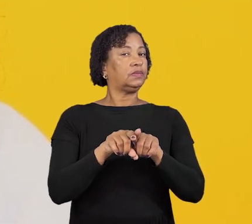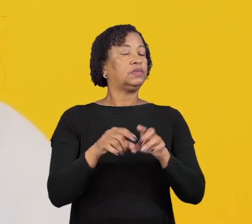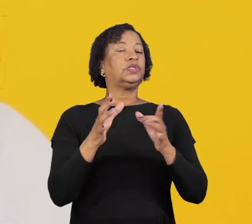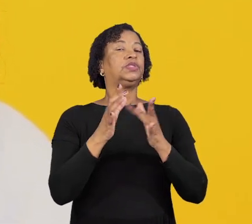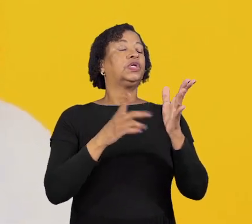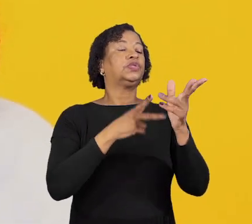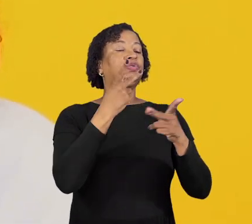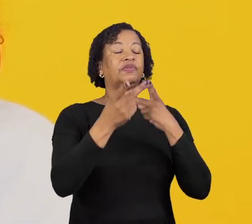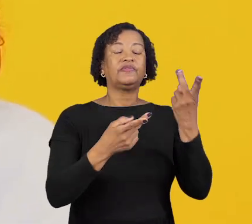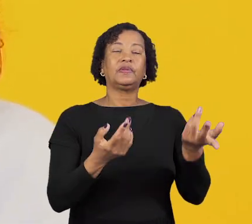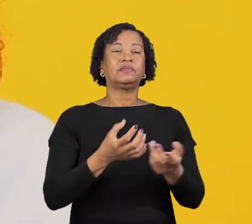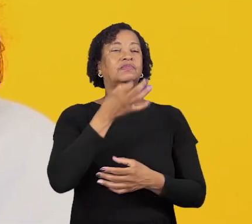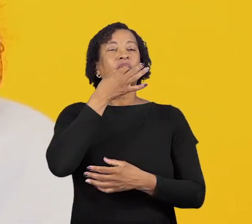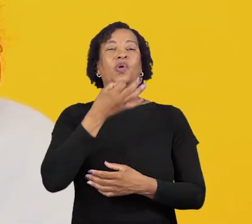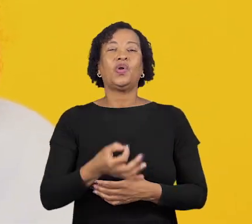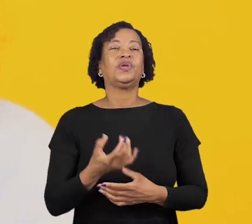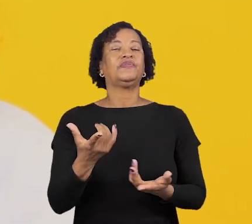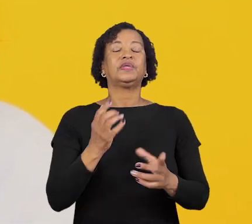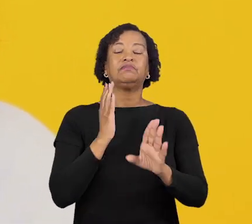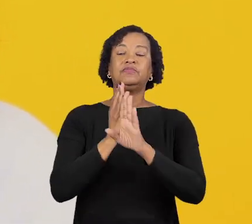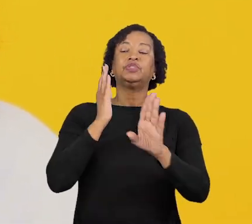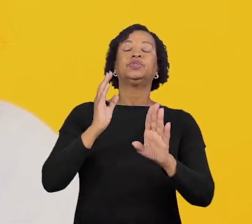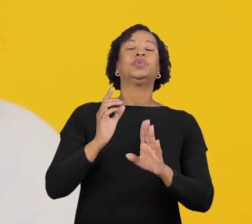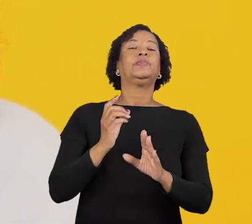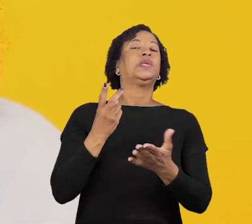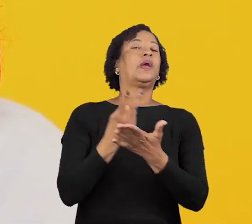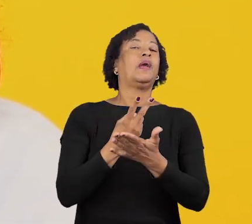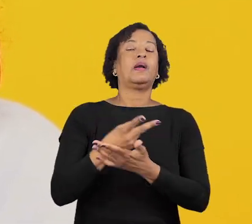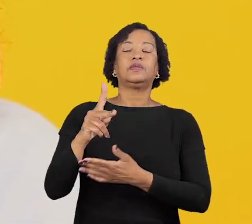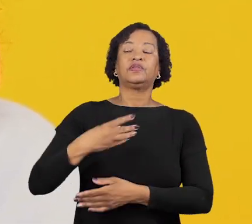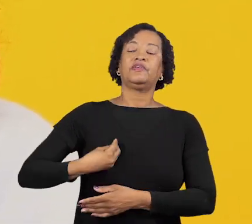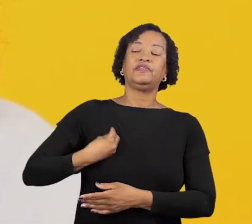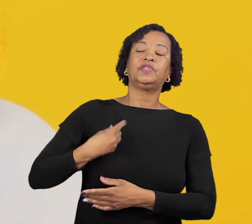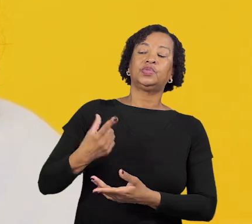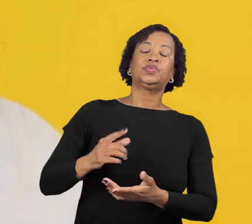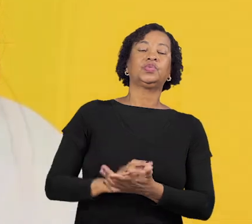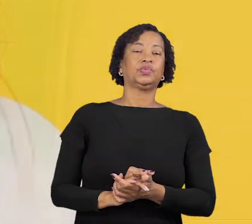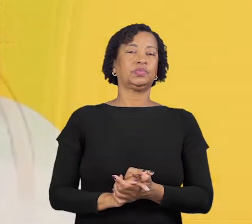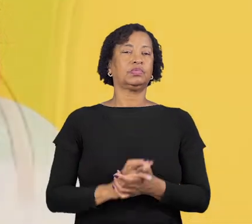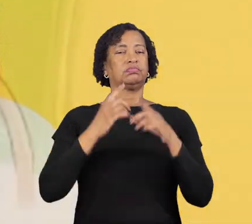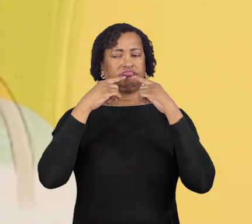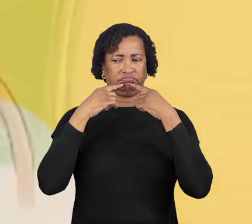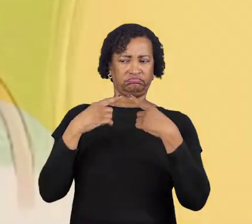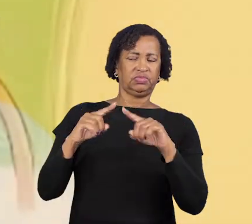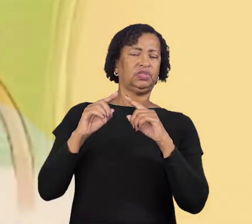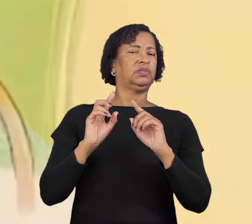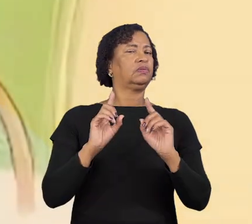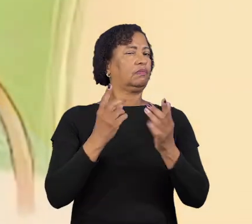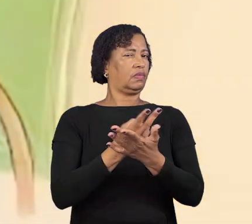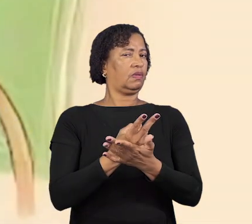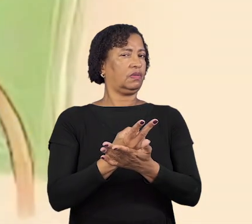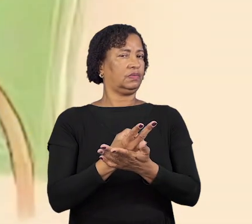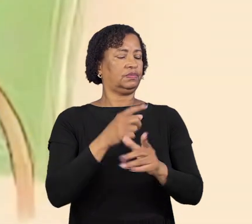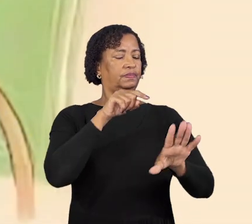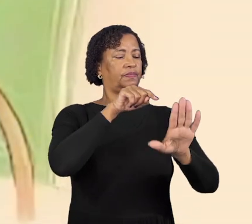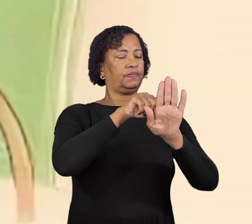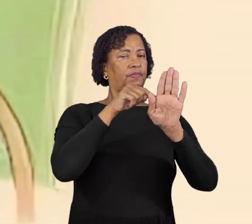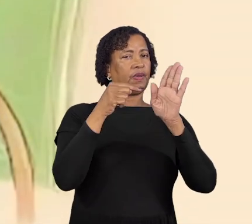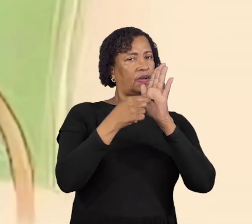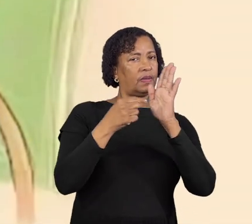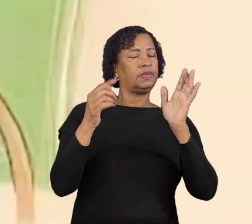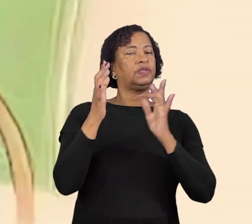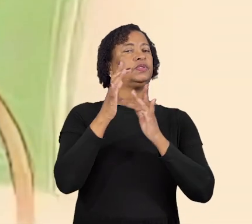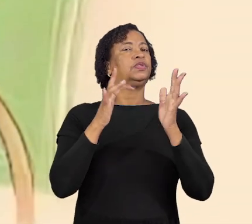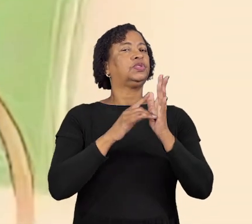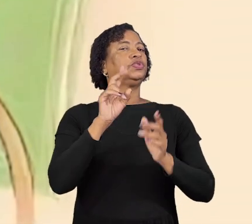é ridículo ficar tentando descobrir o que há de errado com os outros e ser muito crítico. A metáfora que Jesus usa